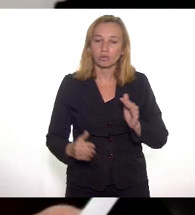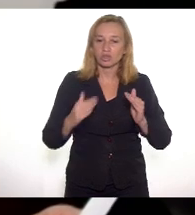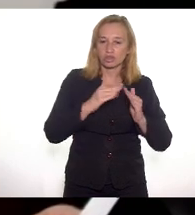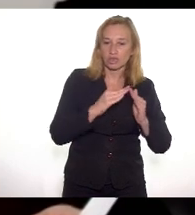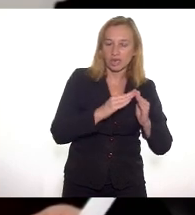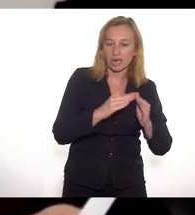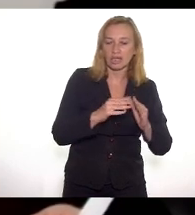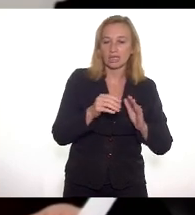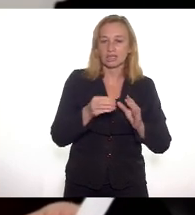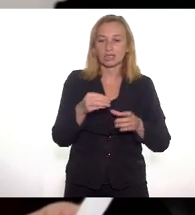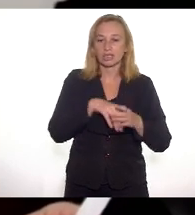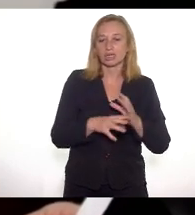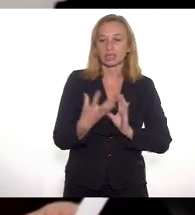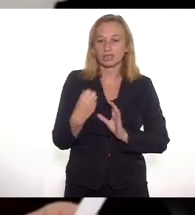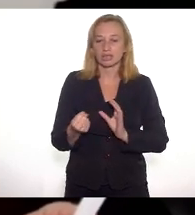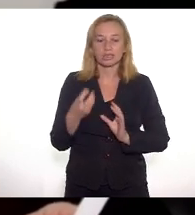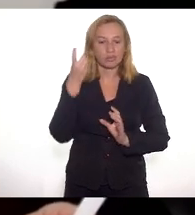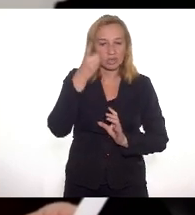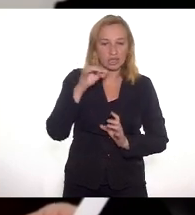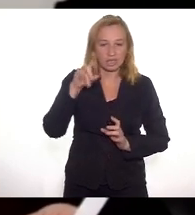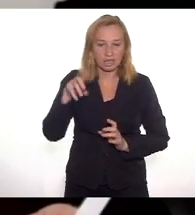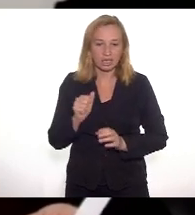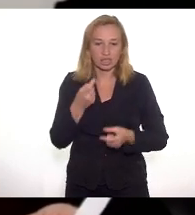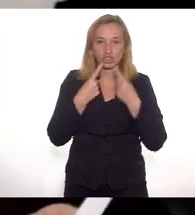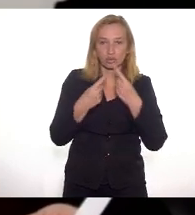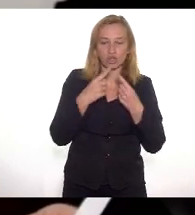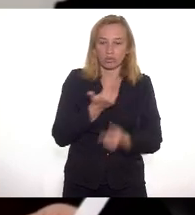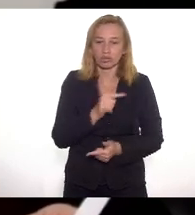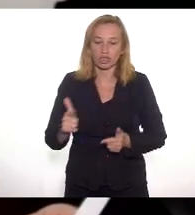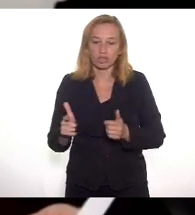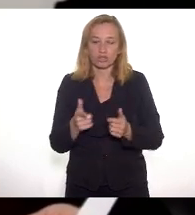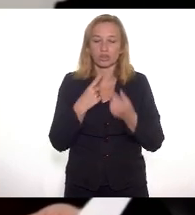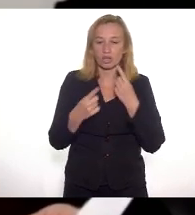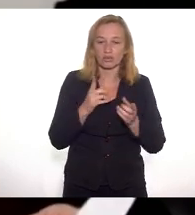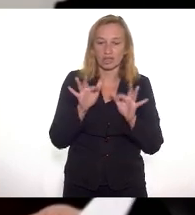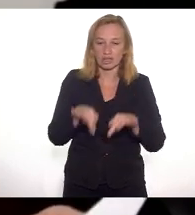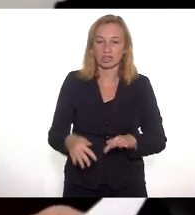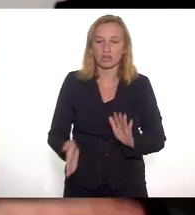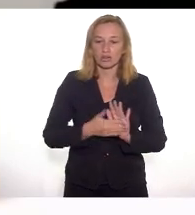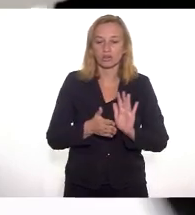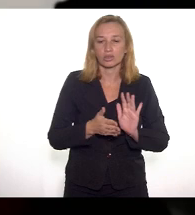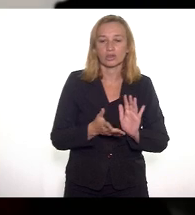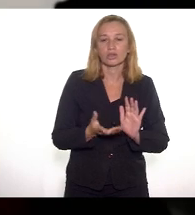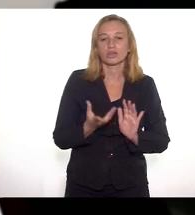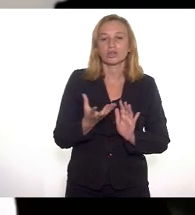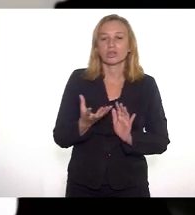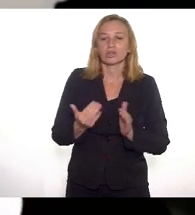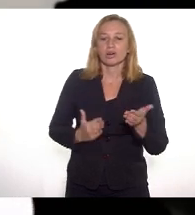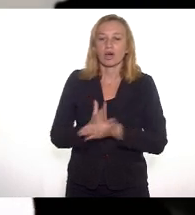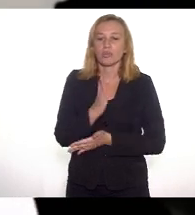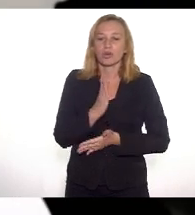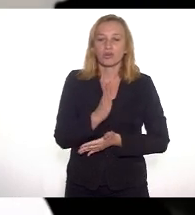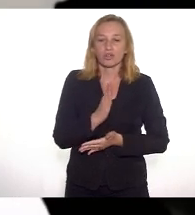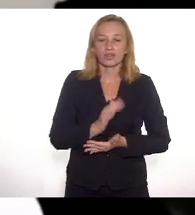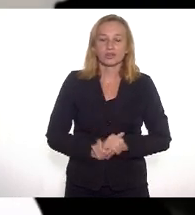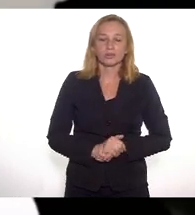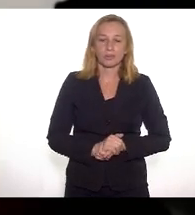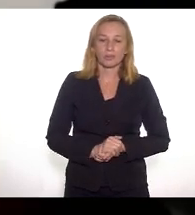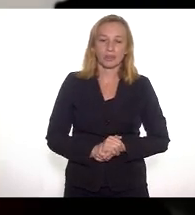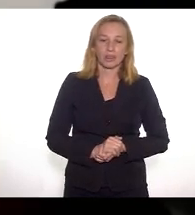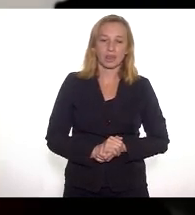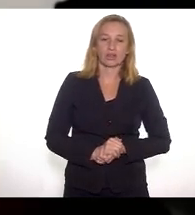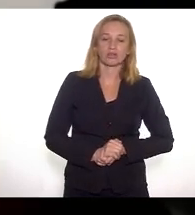Proporções Externas, favorável, relator deputado Márcio Canella. Em discussão, não havendo que queira discutir, encerra a discussão em votação, os senhores que aprovam permaneçam como estão. Aprovado,